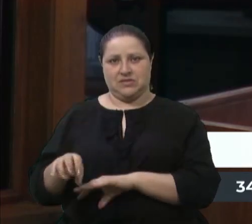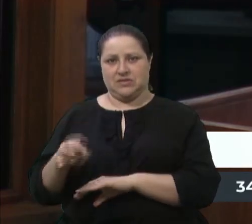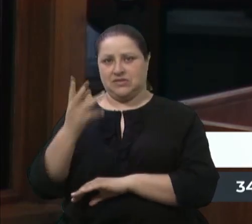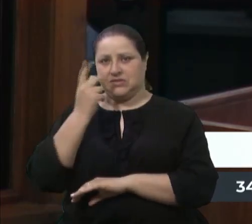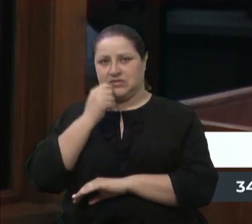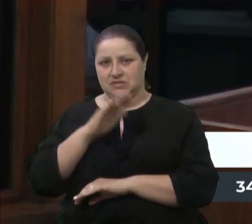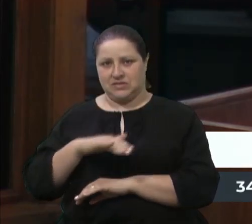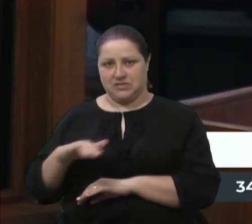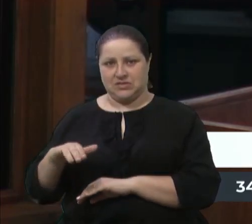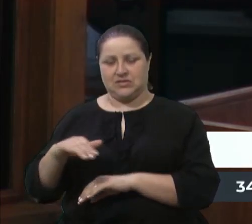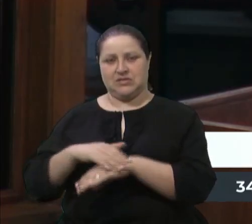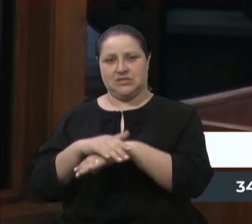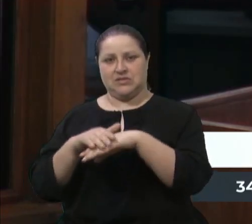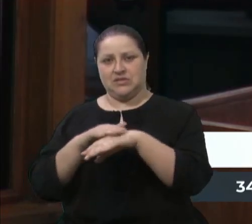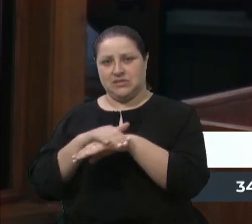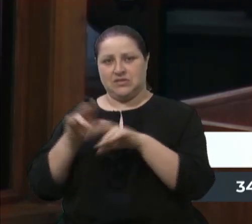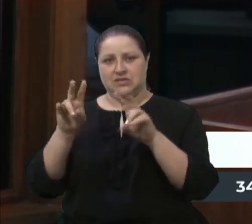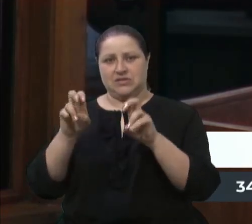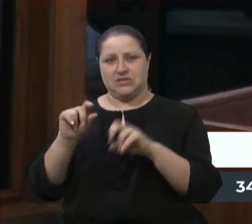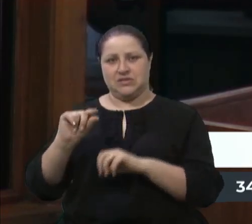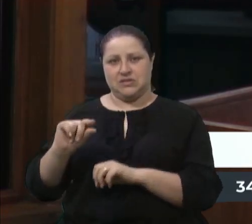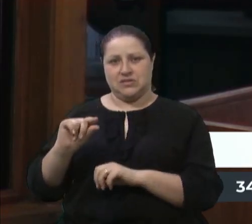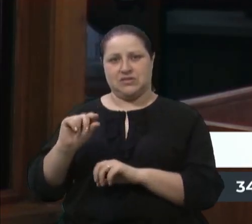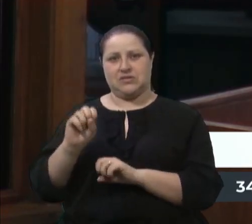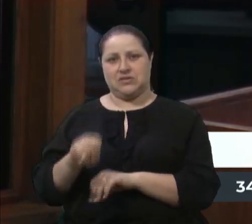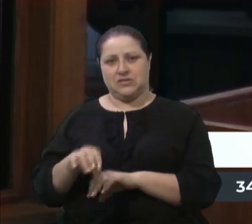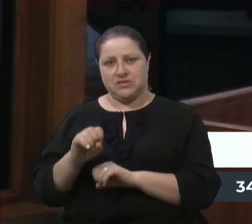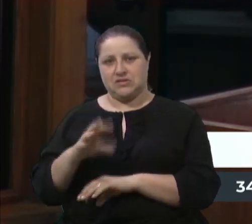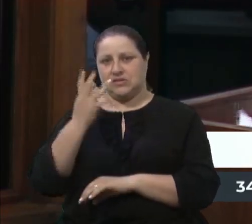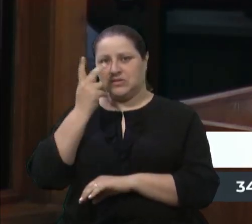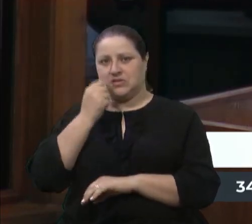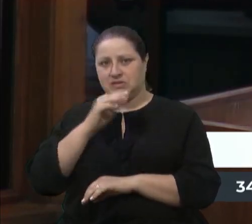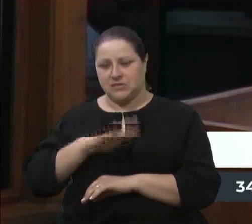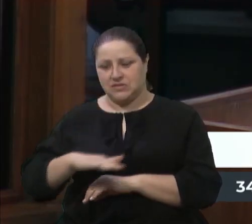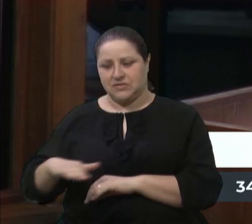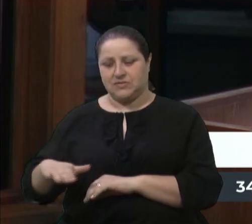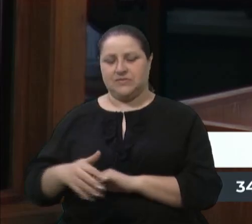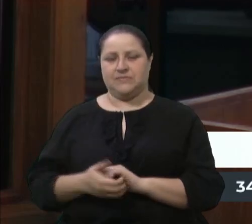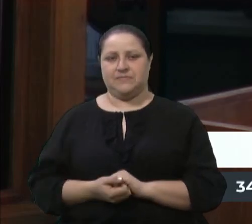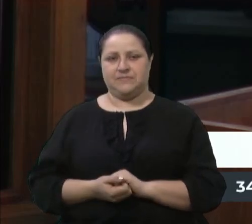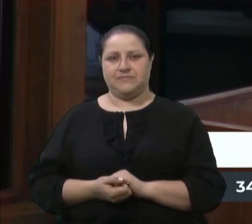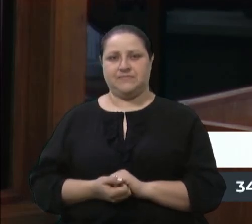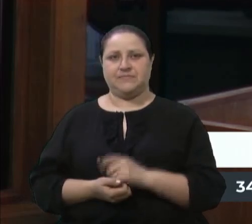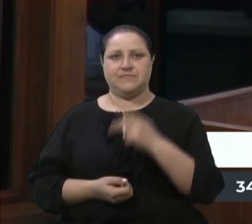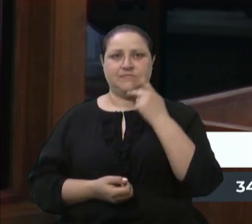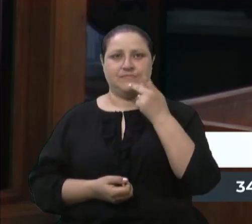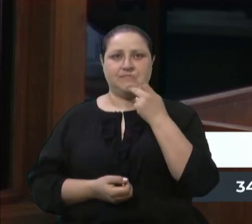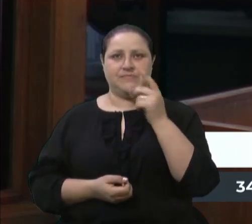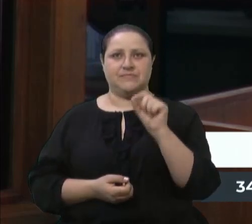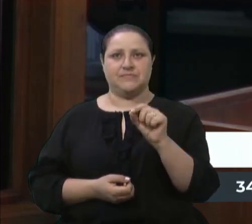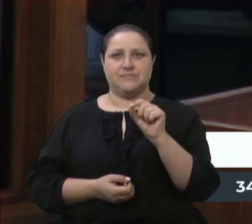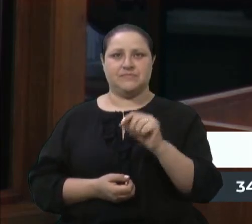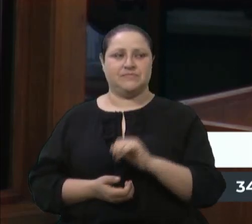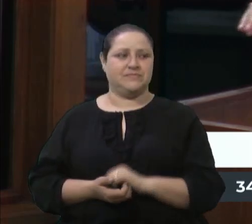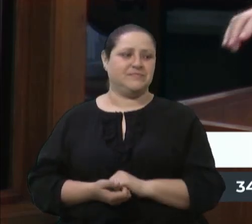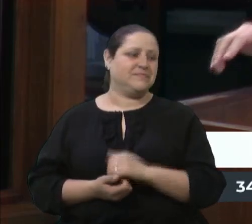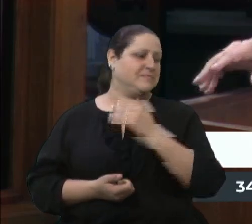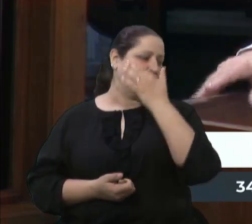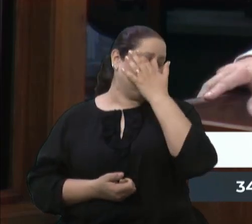conversar um pouquinho sobre a educação infantil. E dizer que